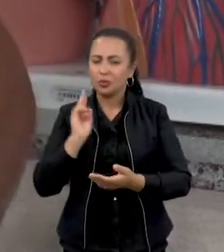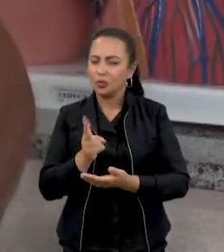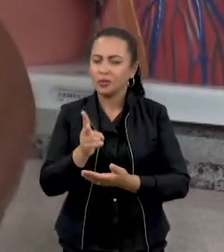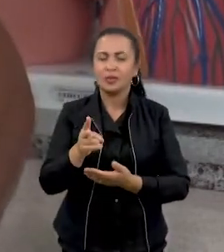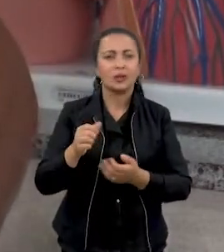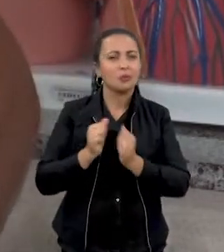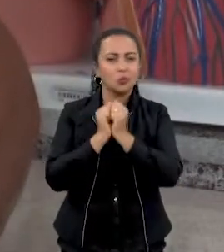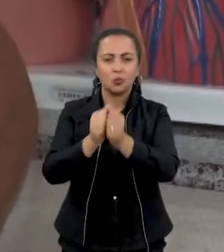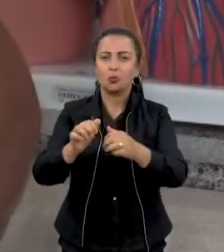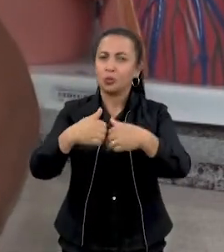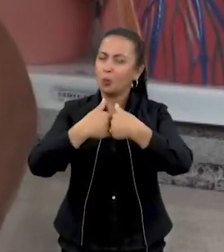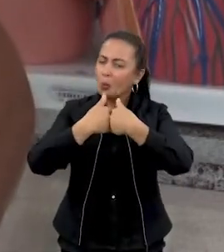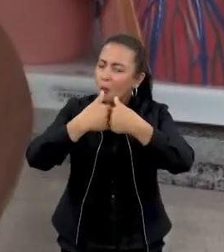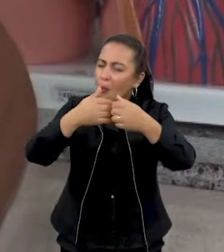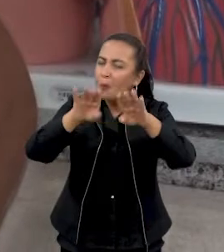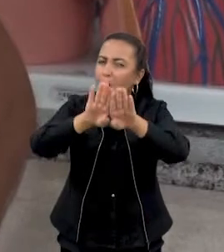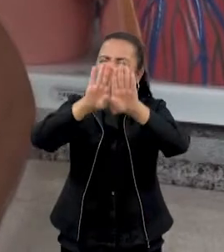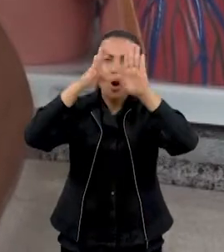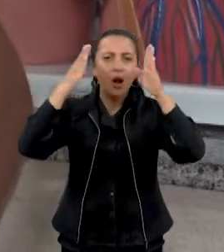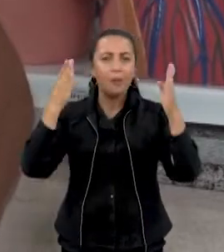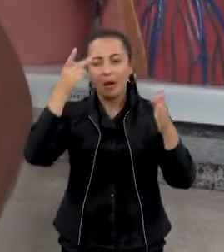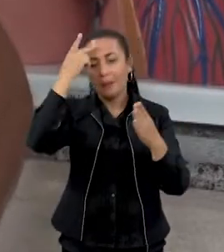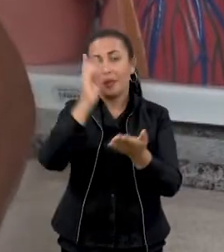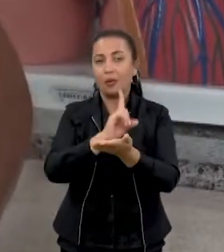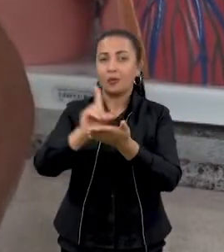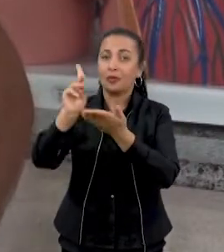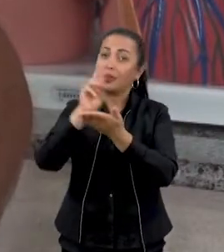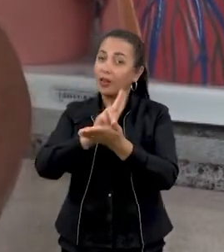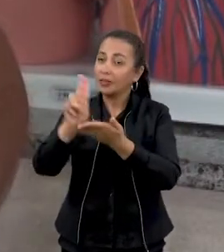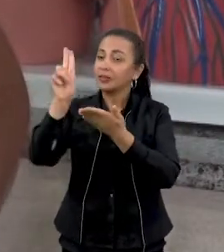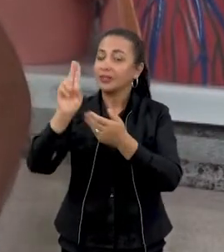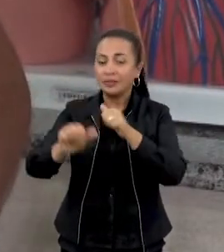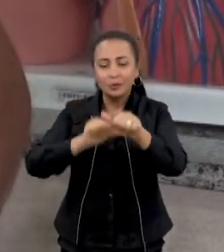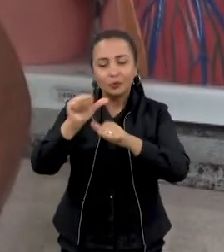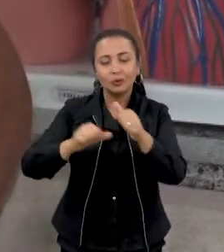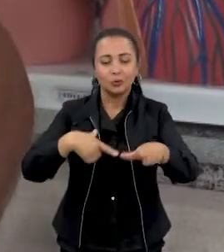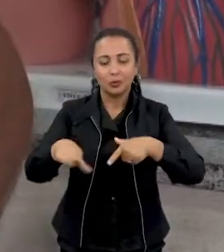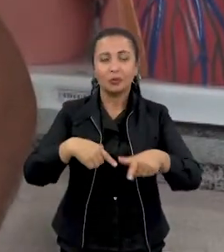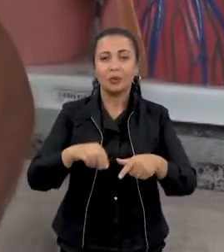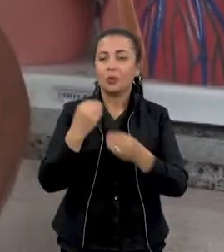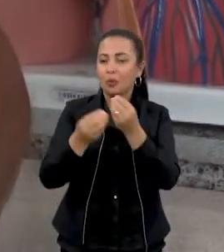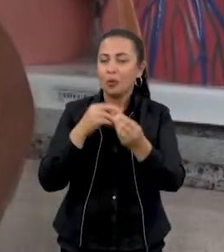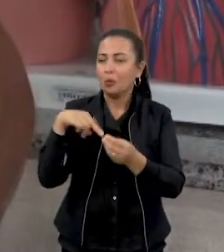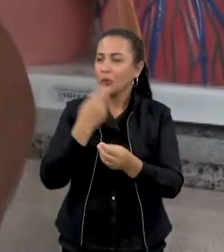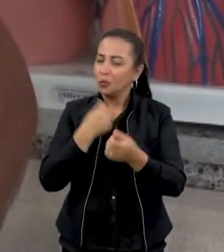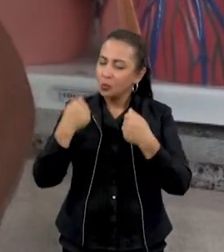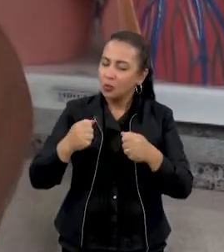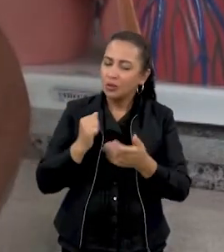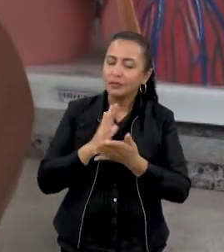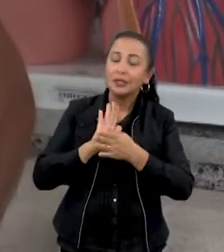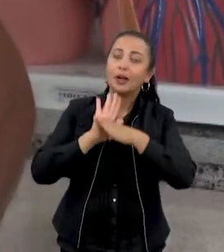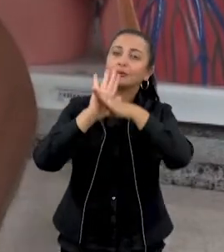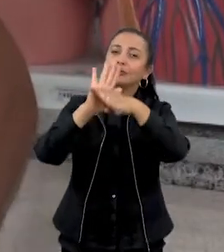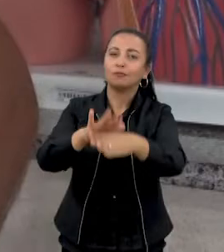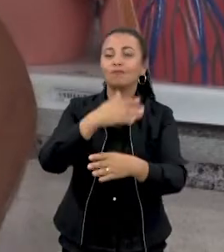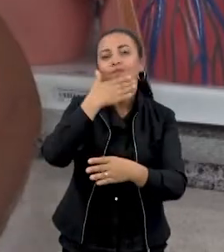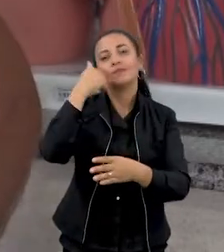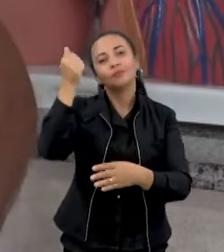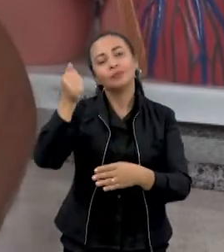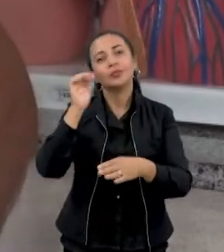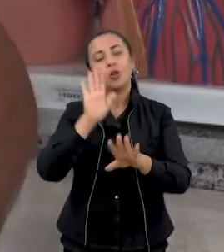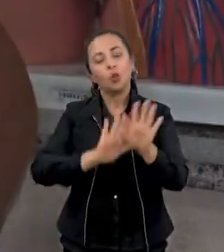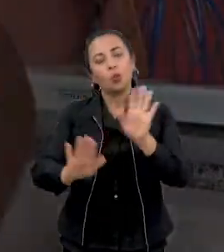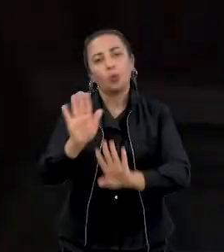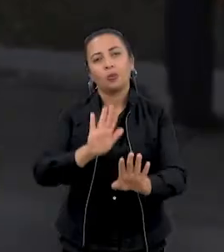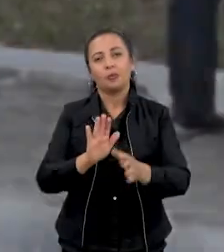Saúde sempre esteve de portas abertas para a universidade desenvolver esse tipo de trabalho, para de que forma a gente pudesse contribuir para a melhoria